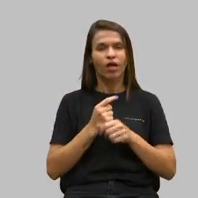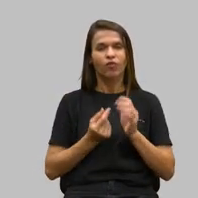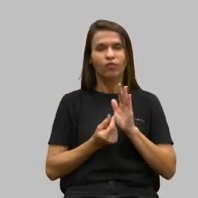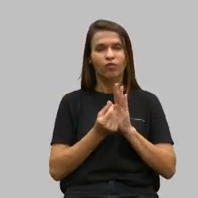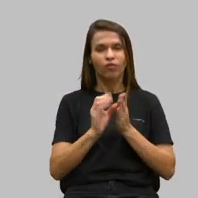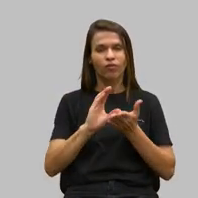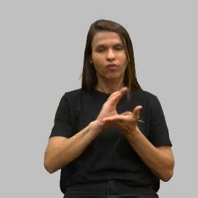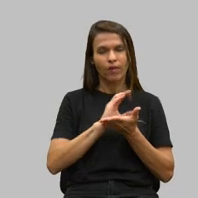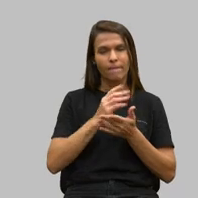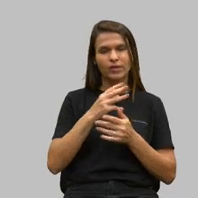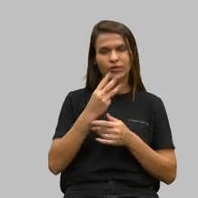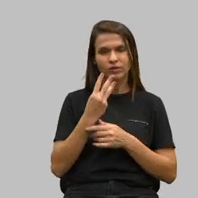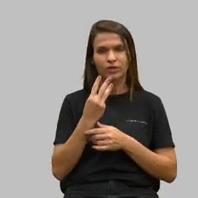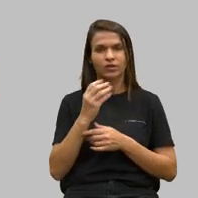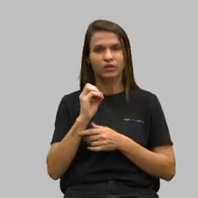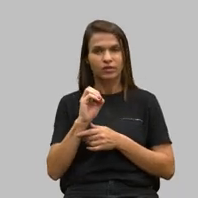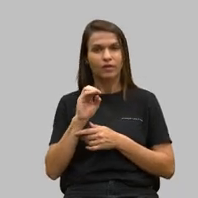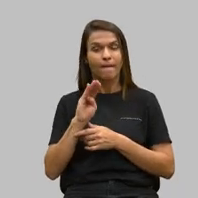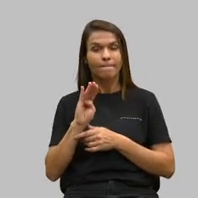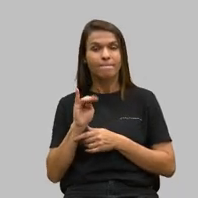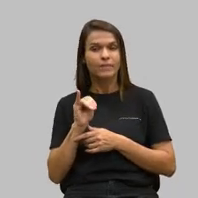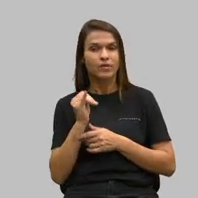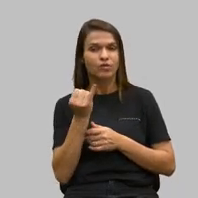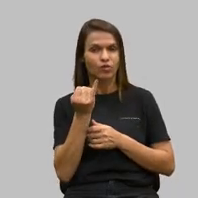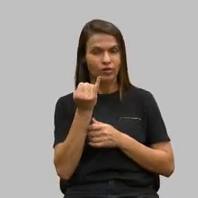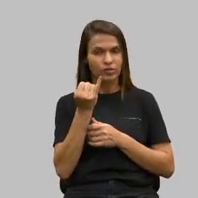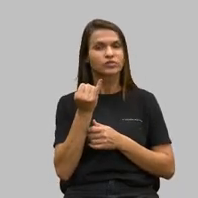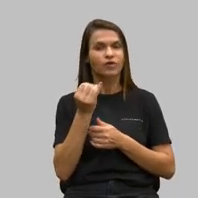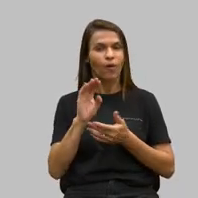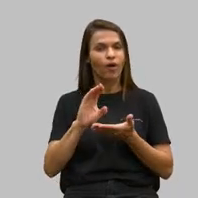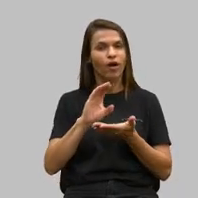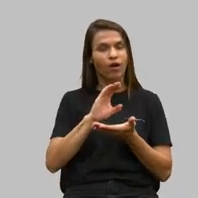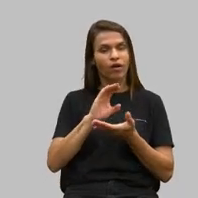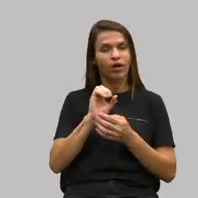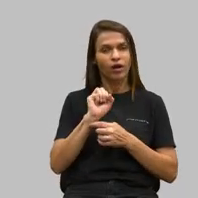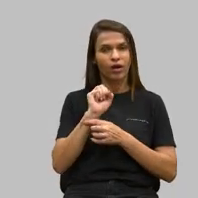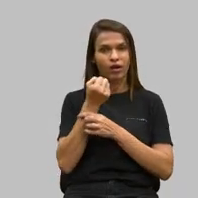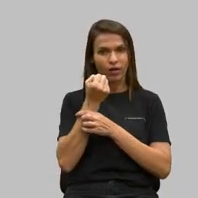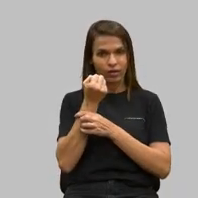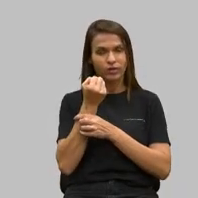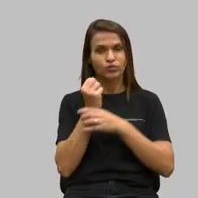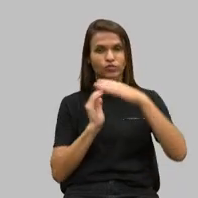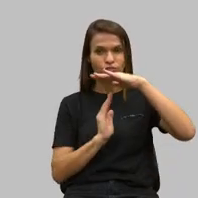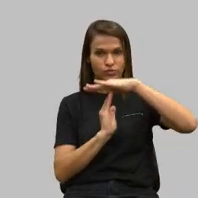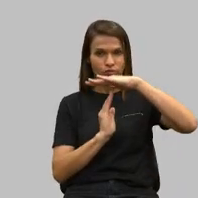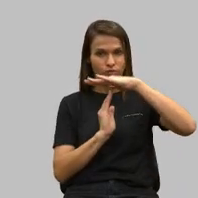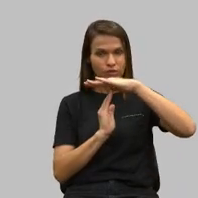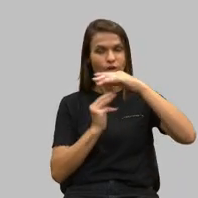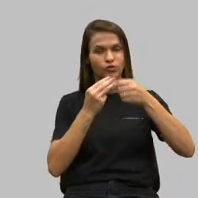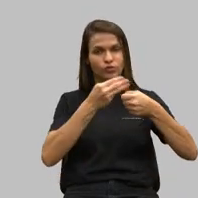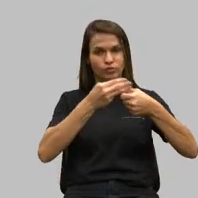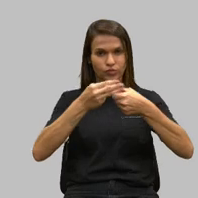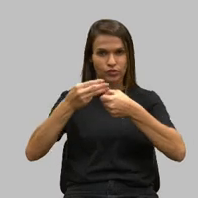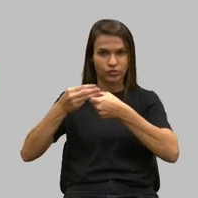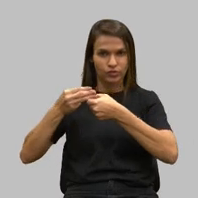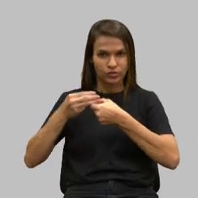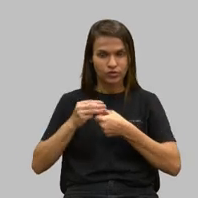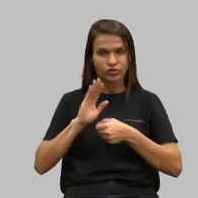cerca de 30 milhões de reais, nós vamos pegar esse recurso e garantir nos tetos que os municípios já